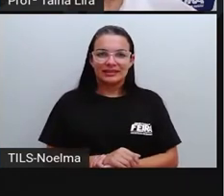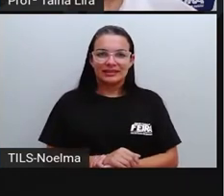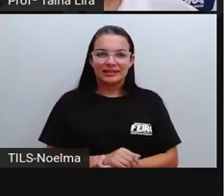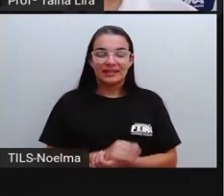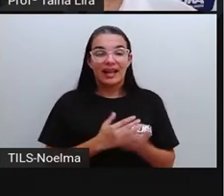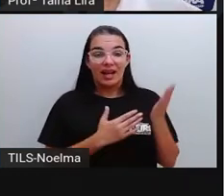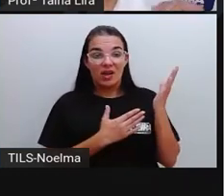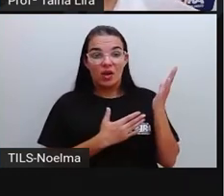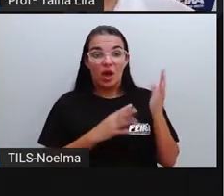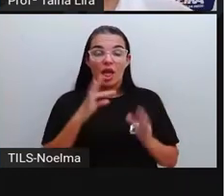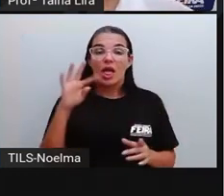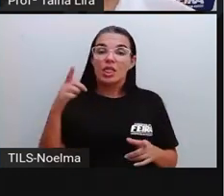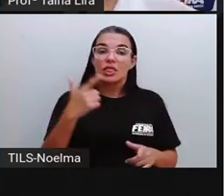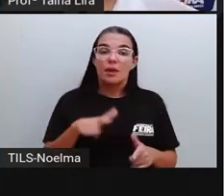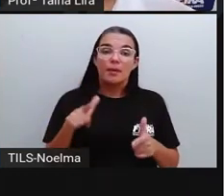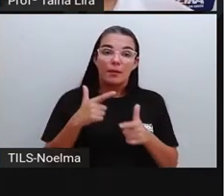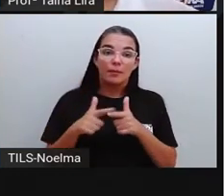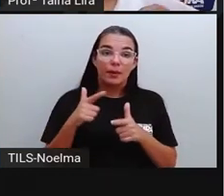Olha lá,